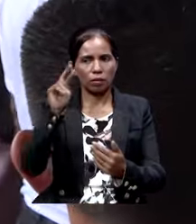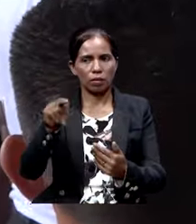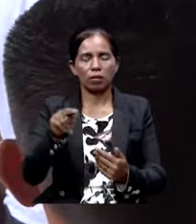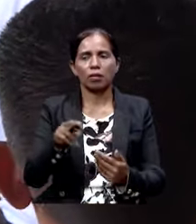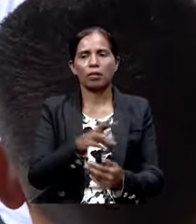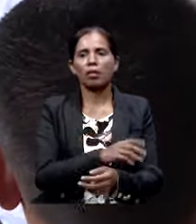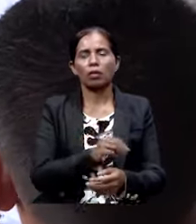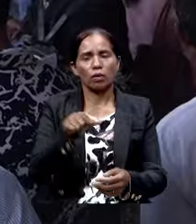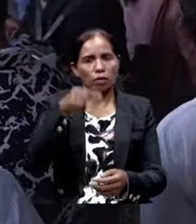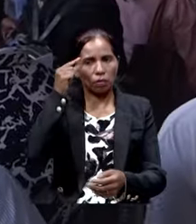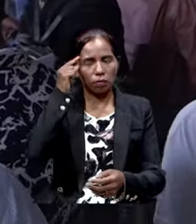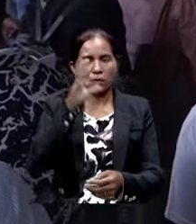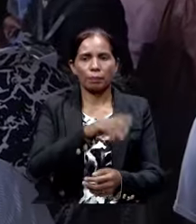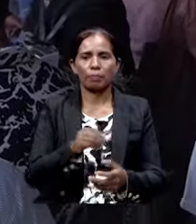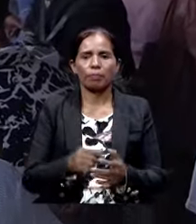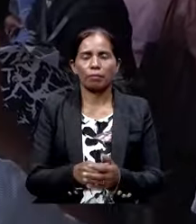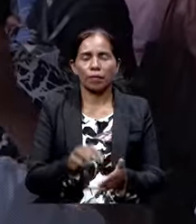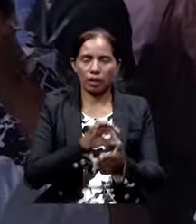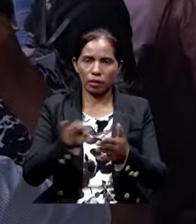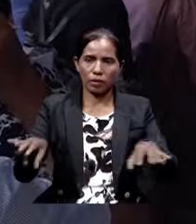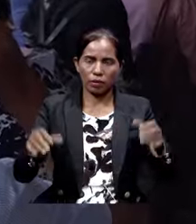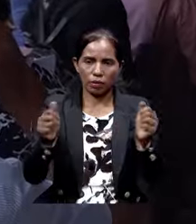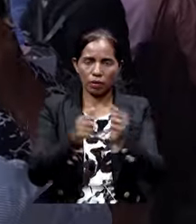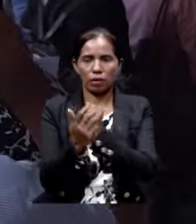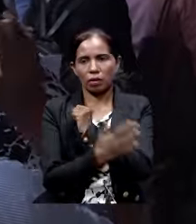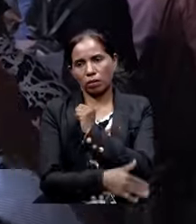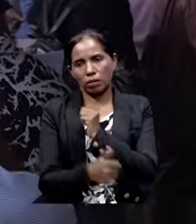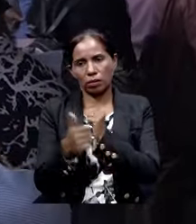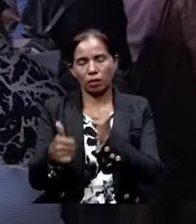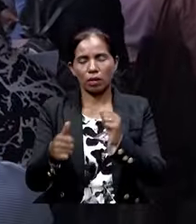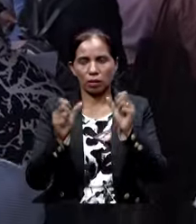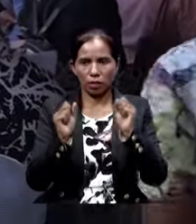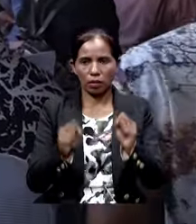governo asina kontratu ho nasaung ser siluk atu